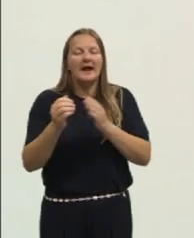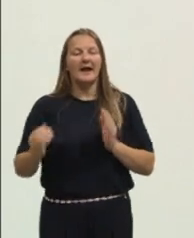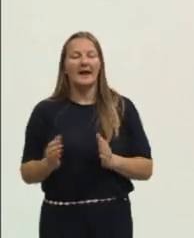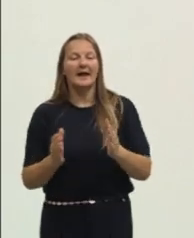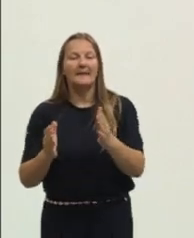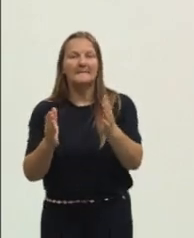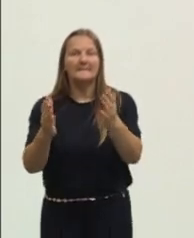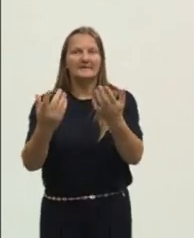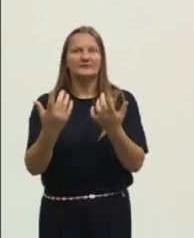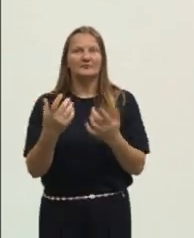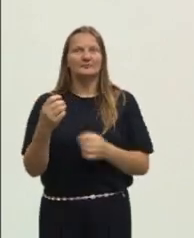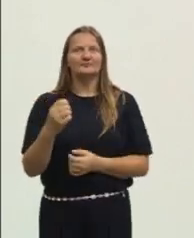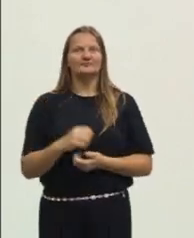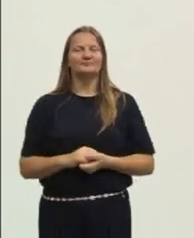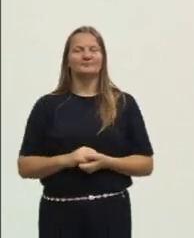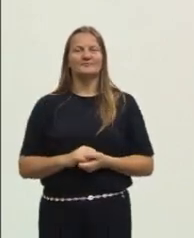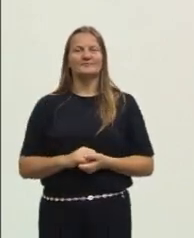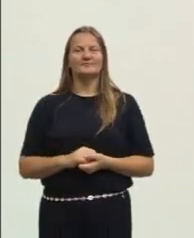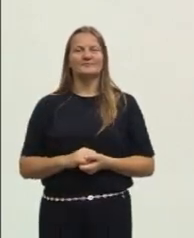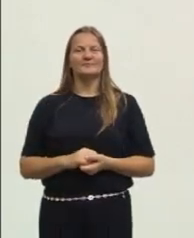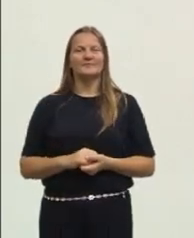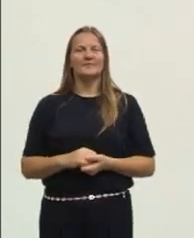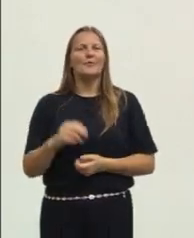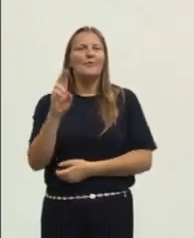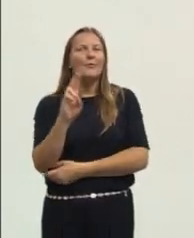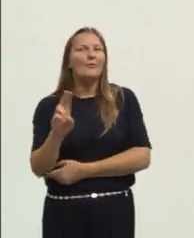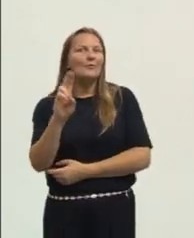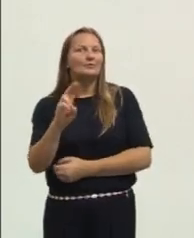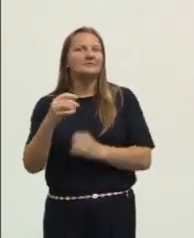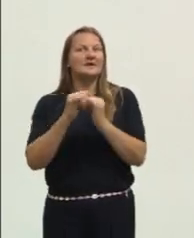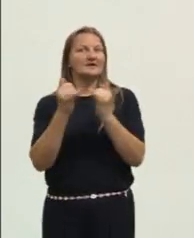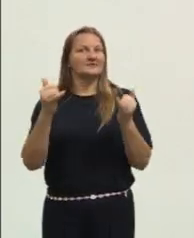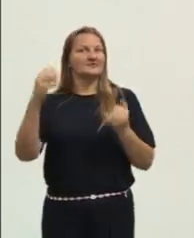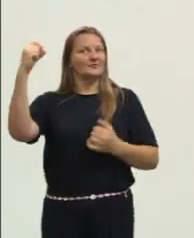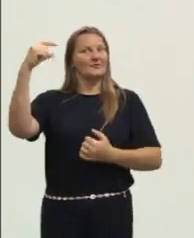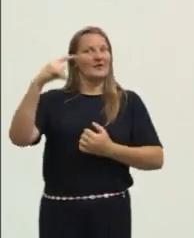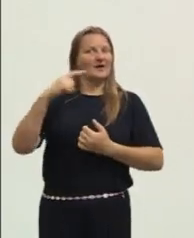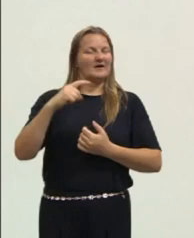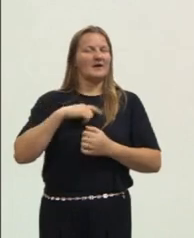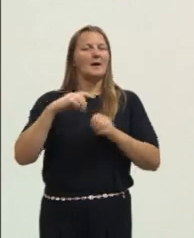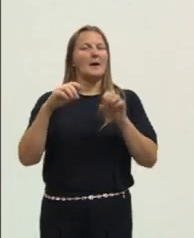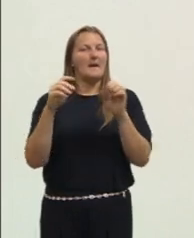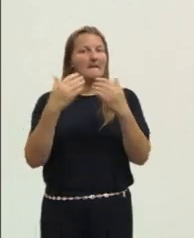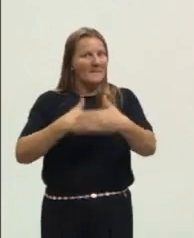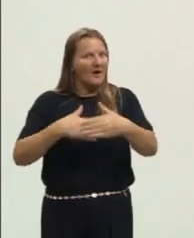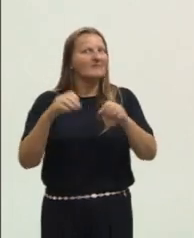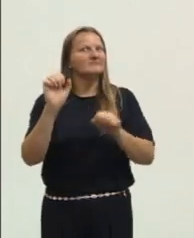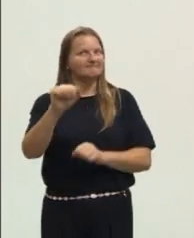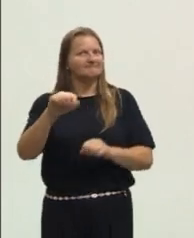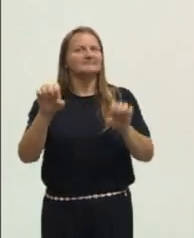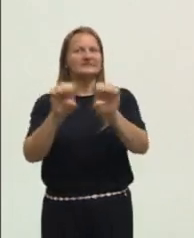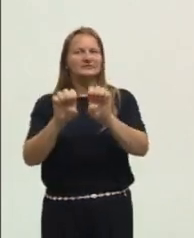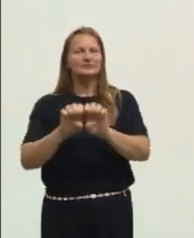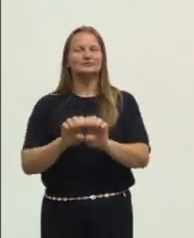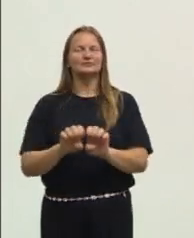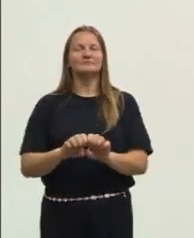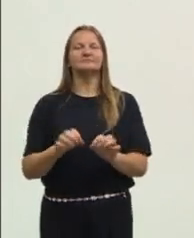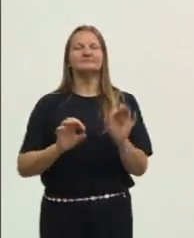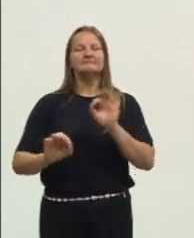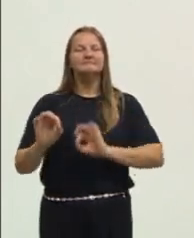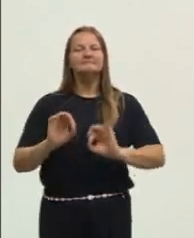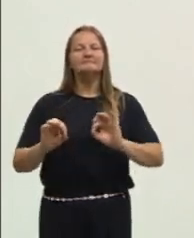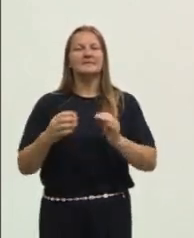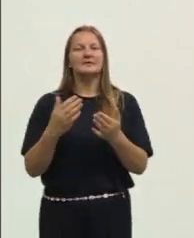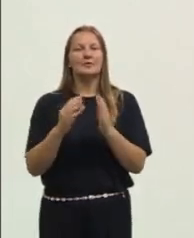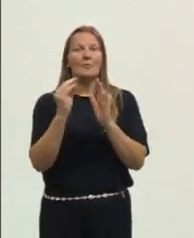eu faço né Qual a forma de se utilizar Então a prova foi bem bem estruturada em relação a isso né teve esses conteúdos